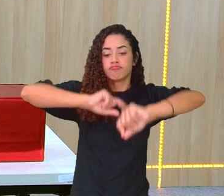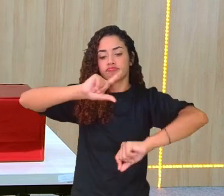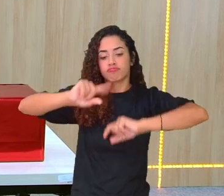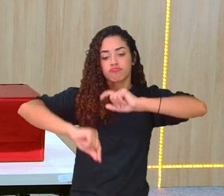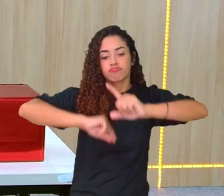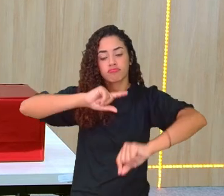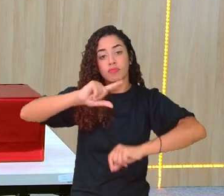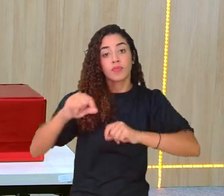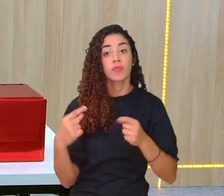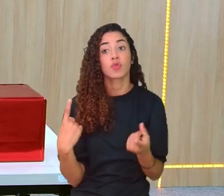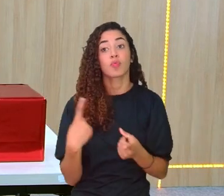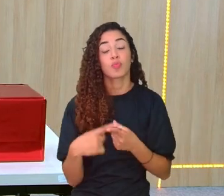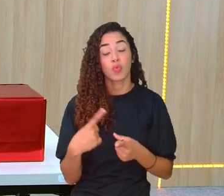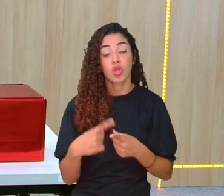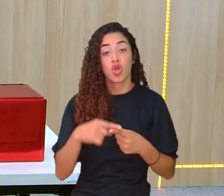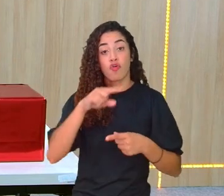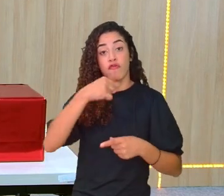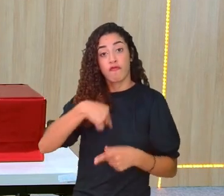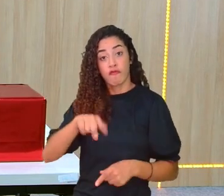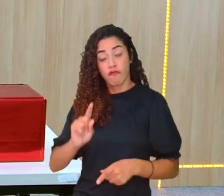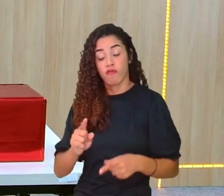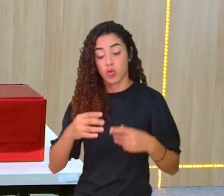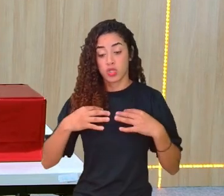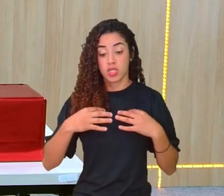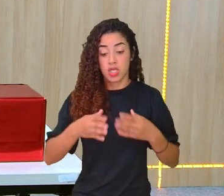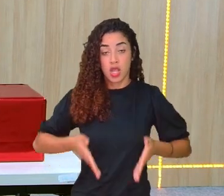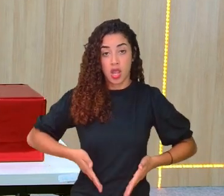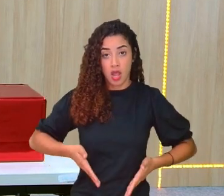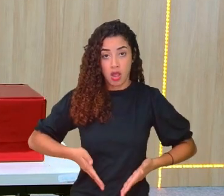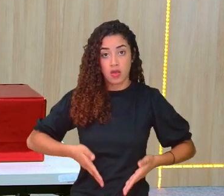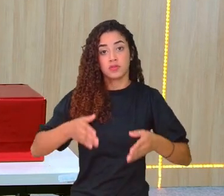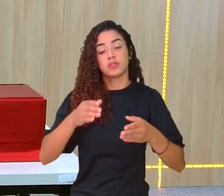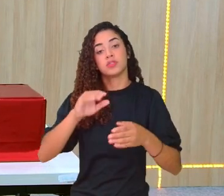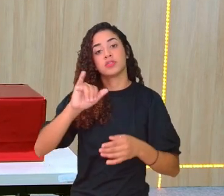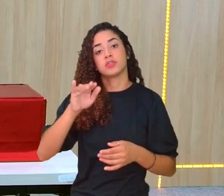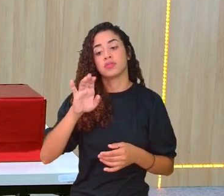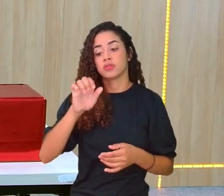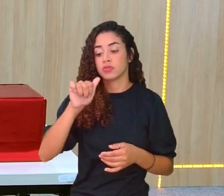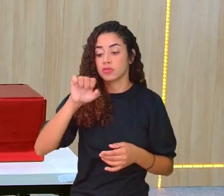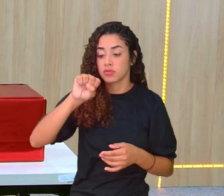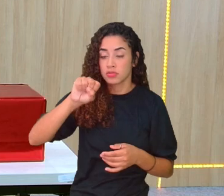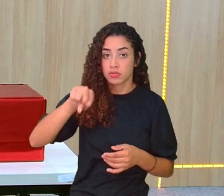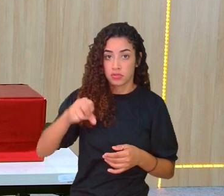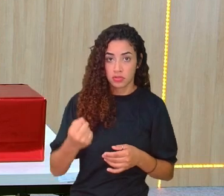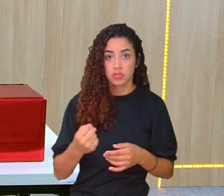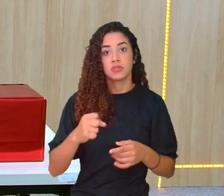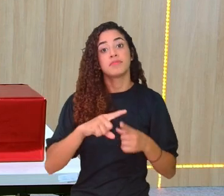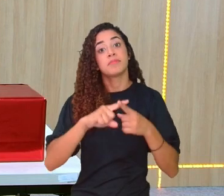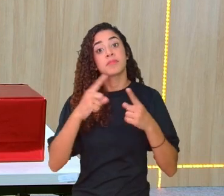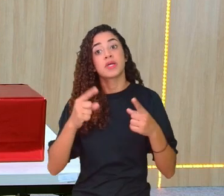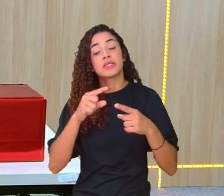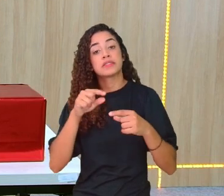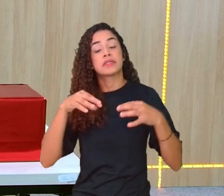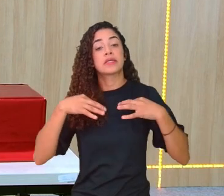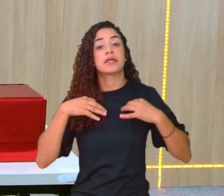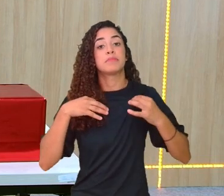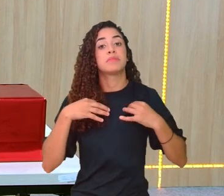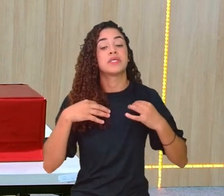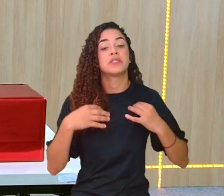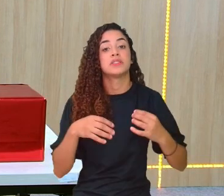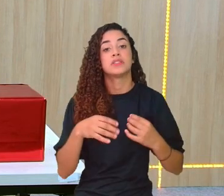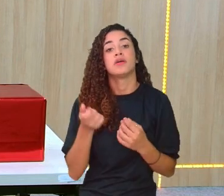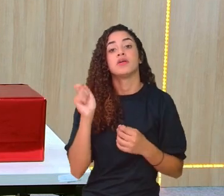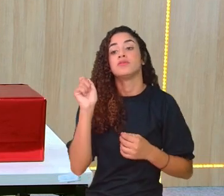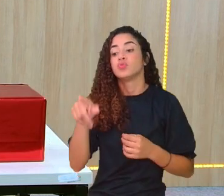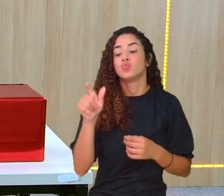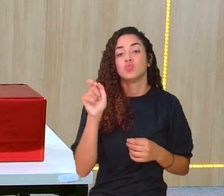Porque eu posso dizer assim, ó, vou de calça jeans e vou de camisa azul. Tá, quando eu